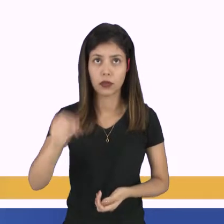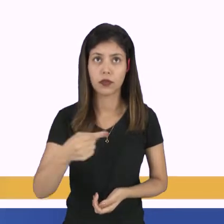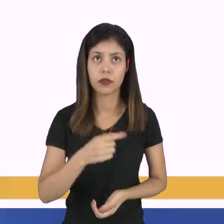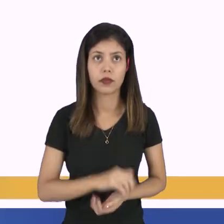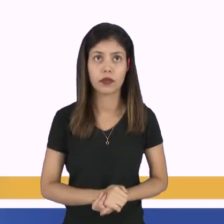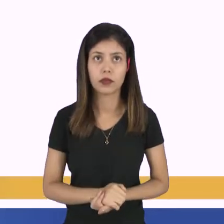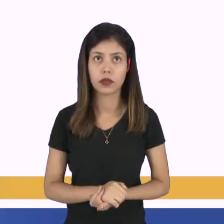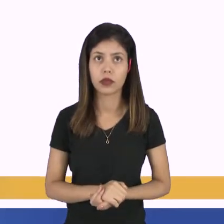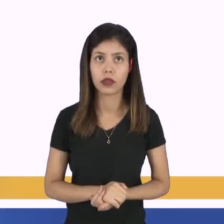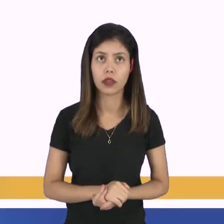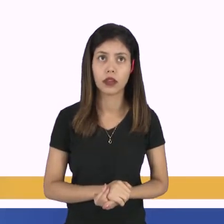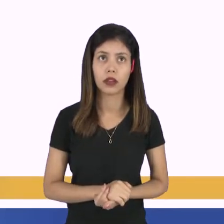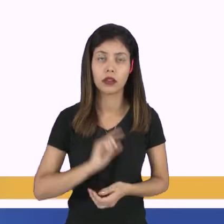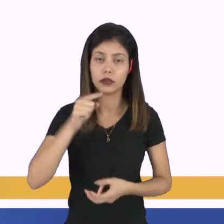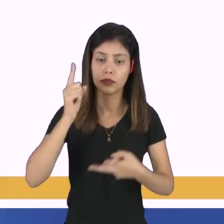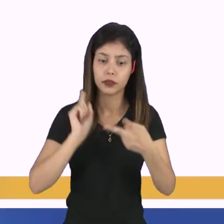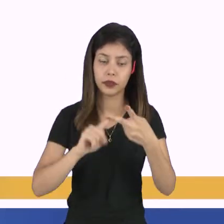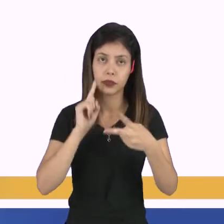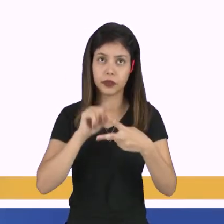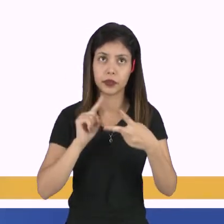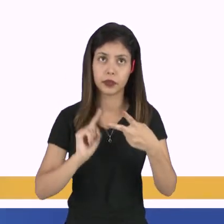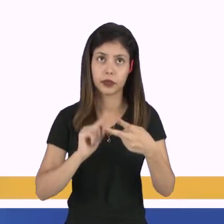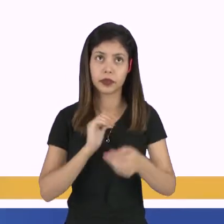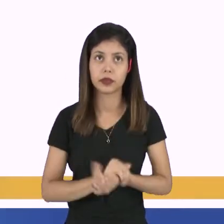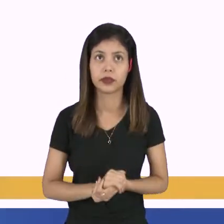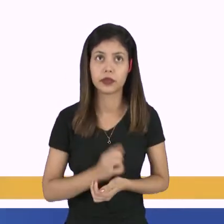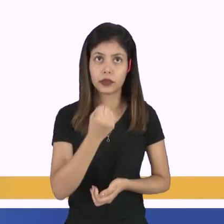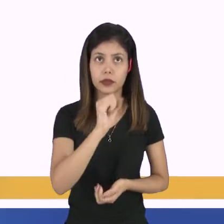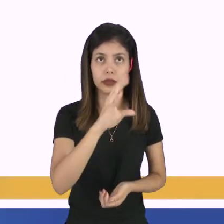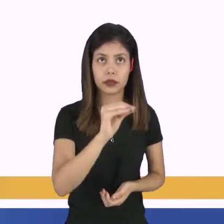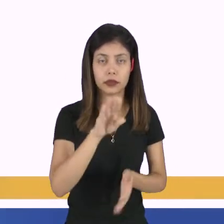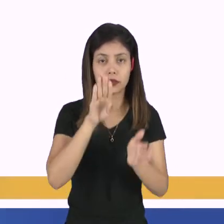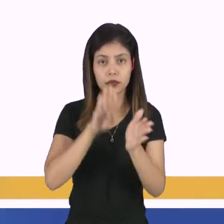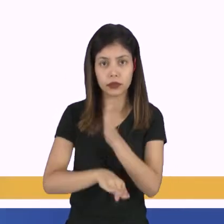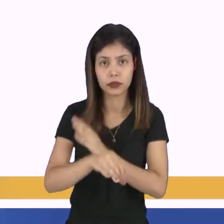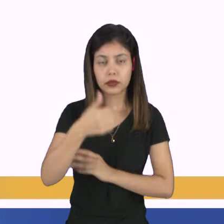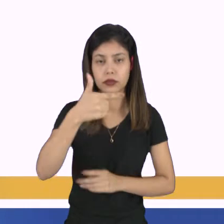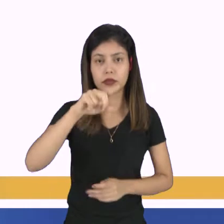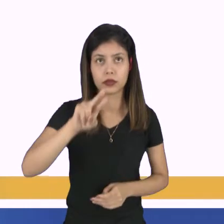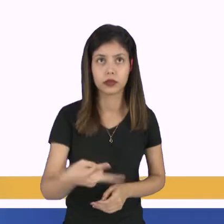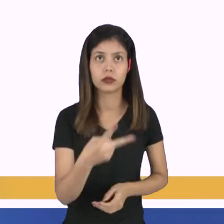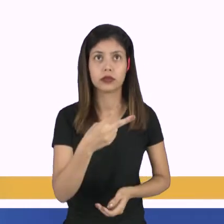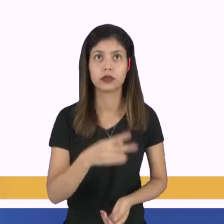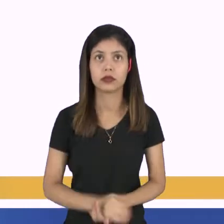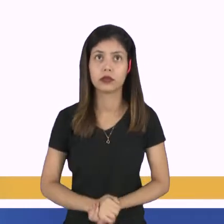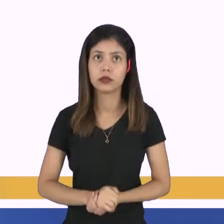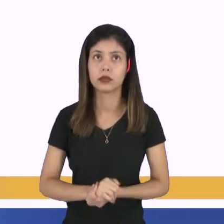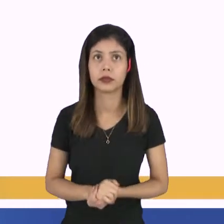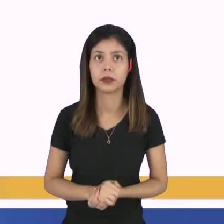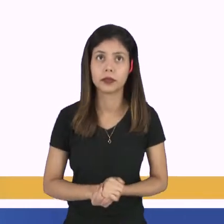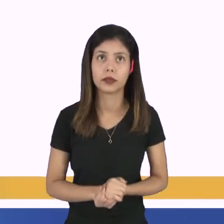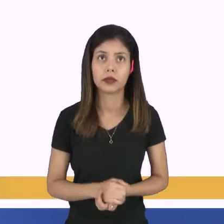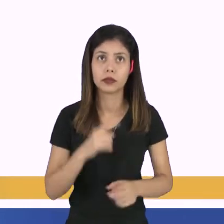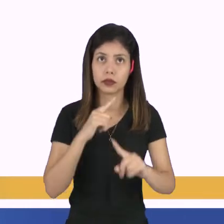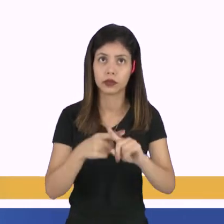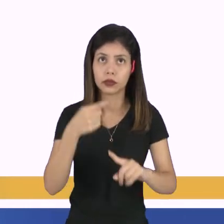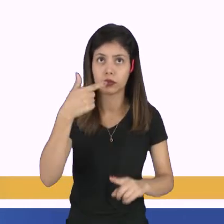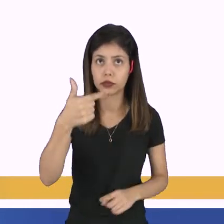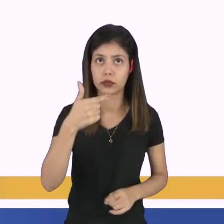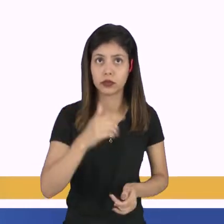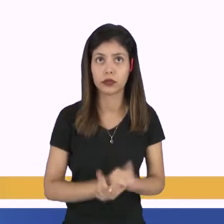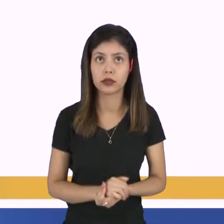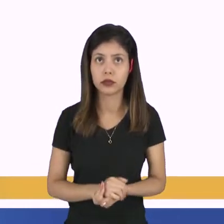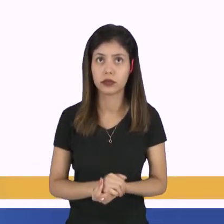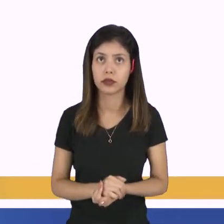reais. Após 2 anos de uso, seria 80 mil menos 2 mil multiplicado por 2,